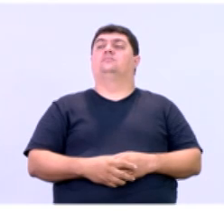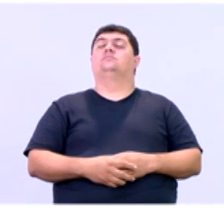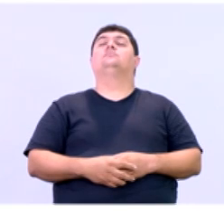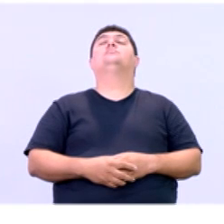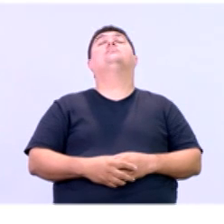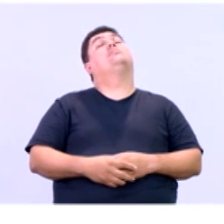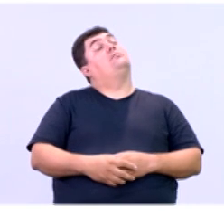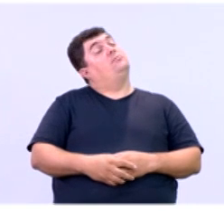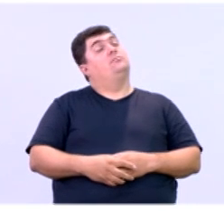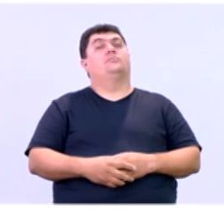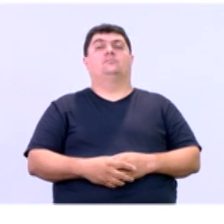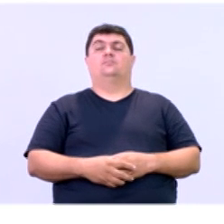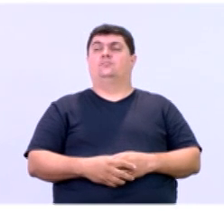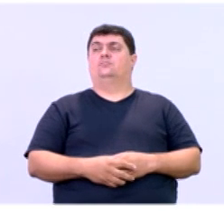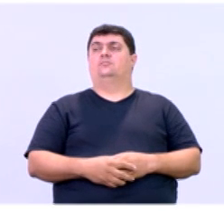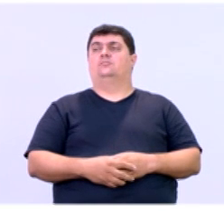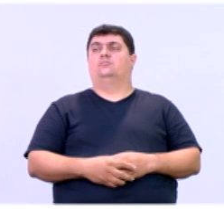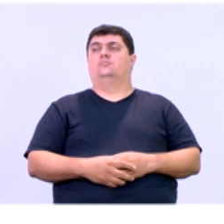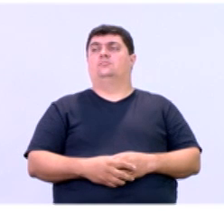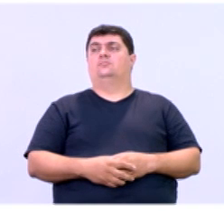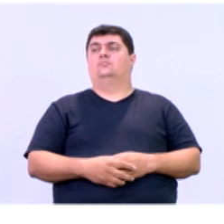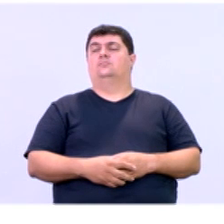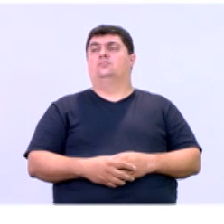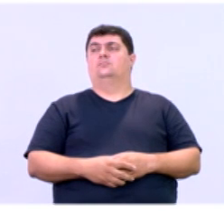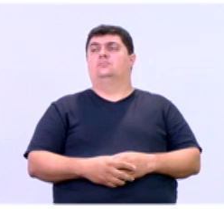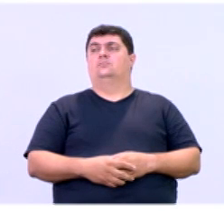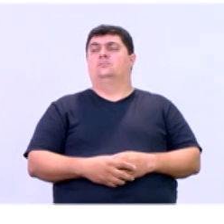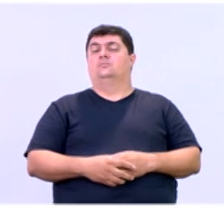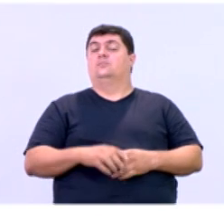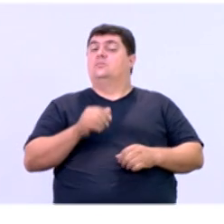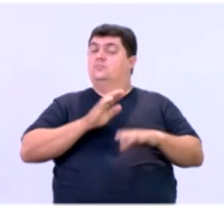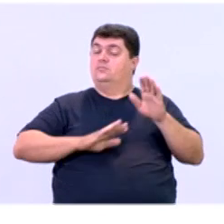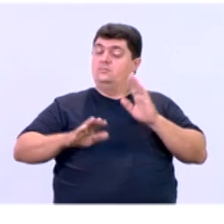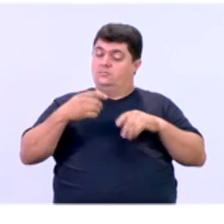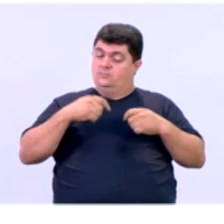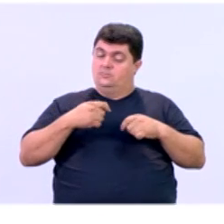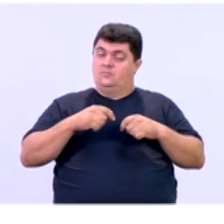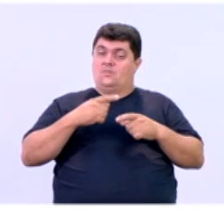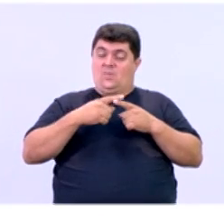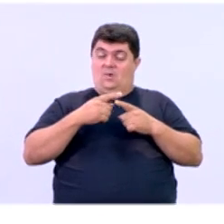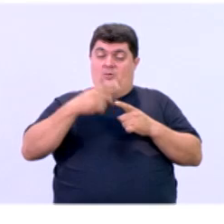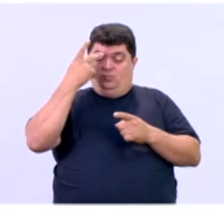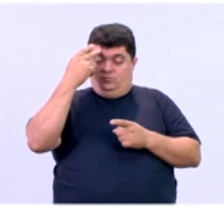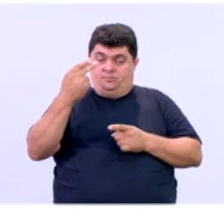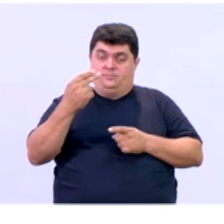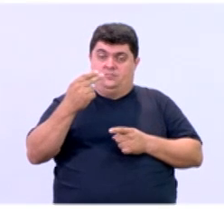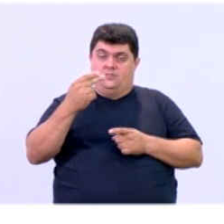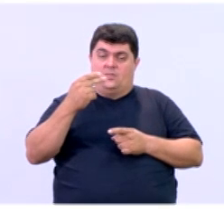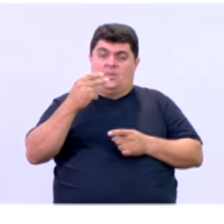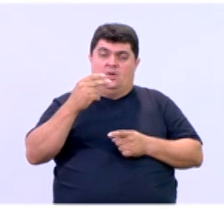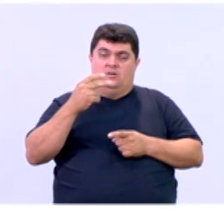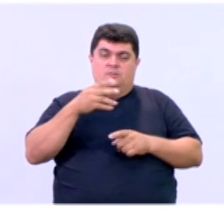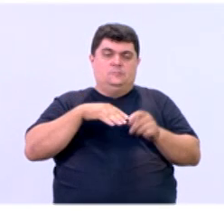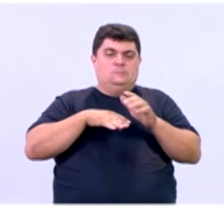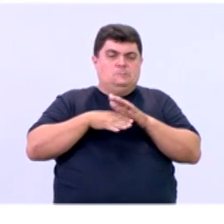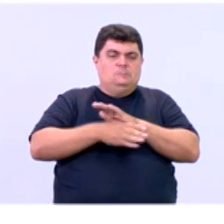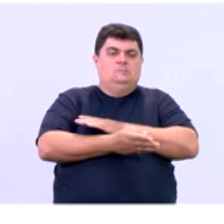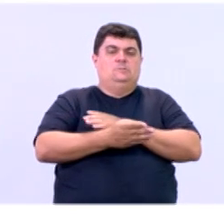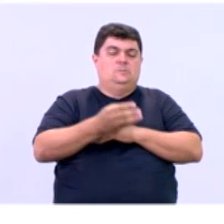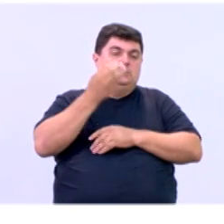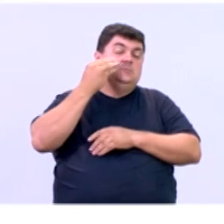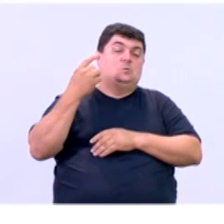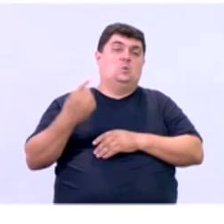preenchendo, tá? Então, tem que cuidar, por quê? Porque normalmente você fica viciado em testar